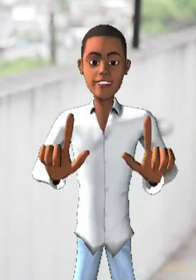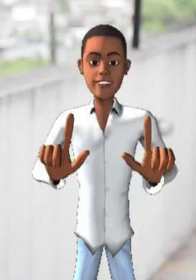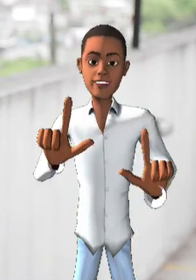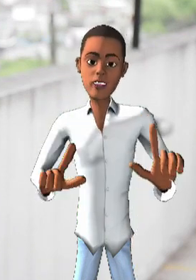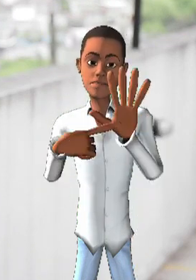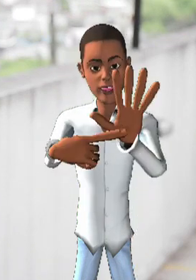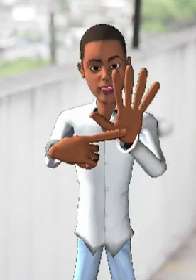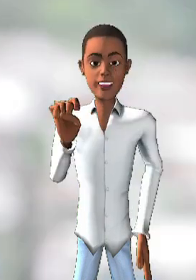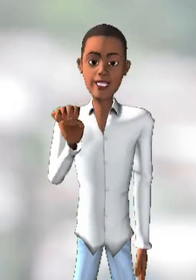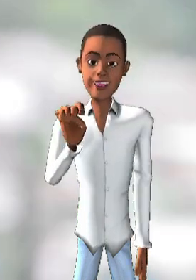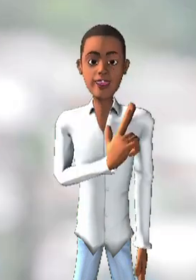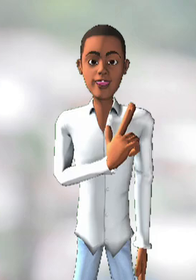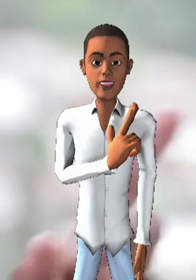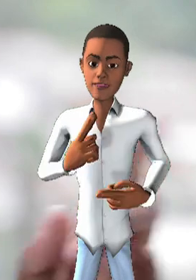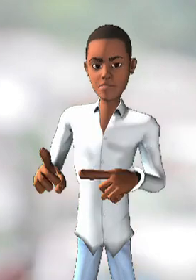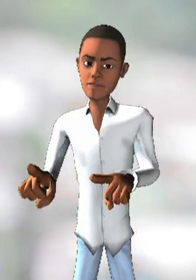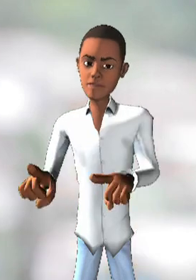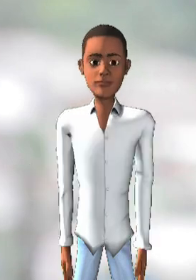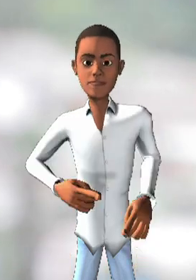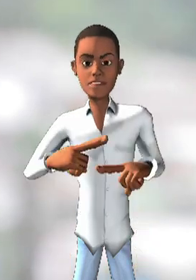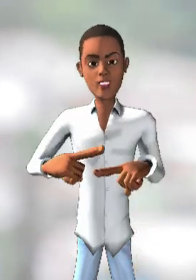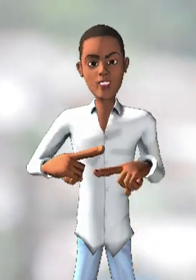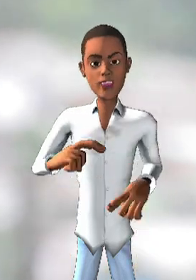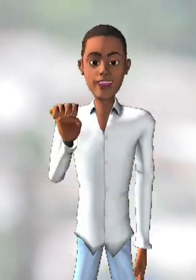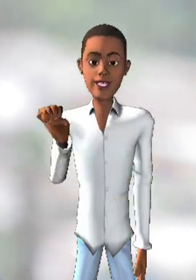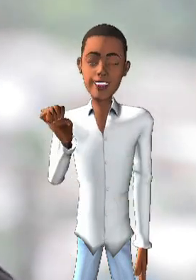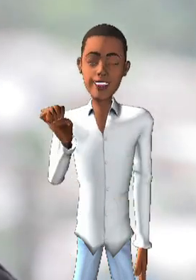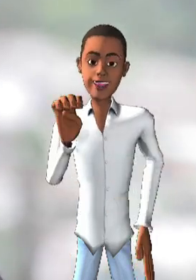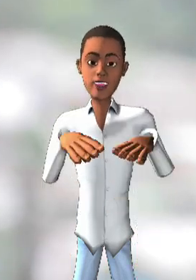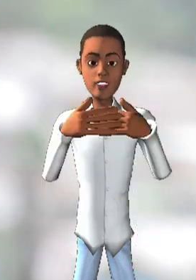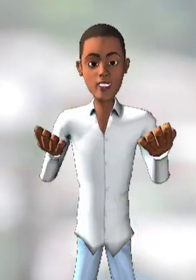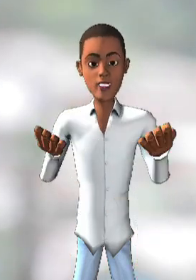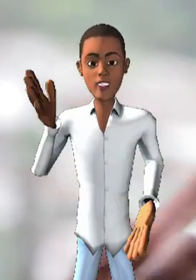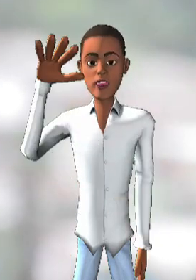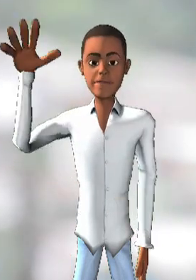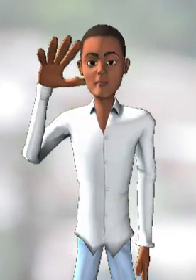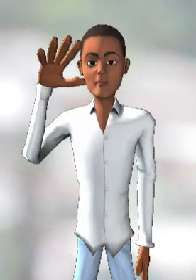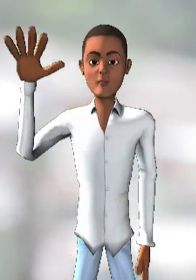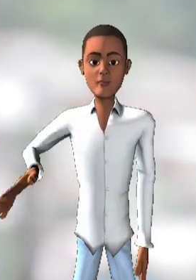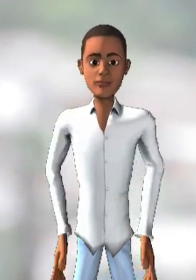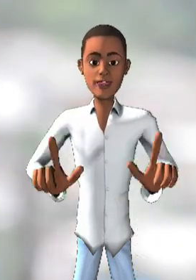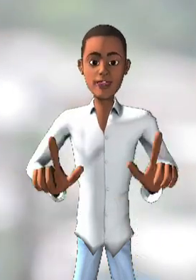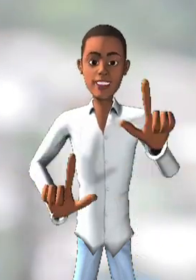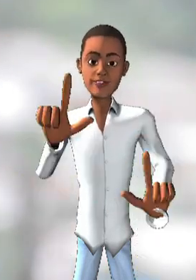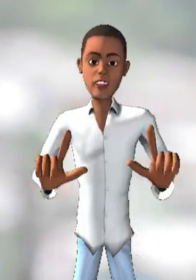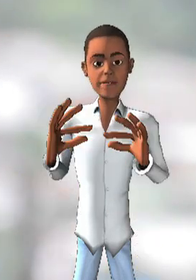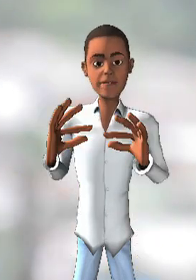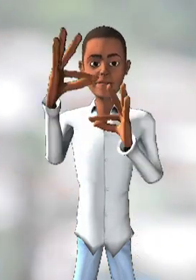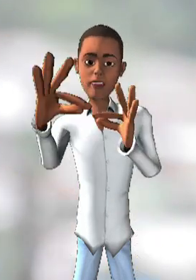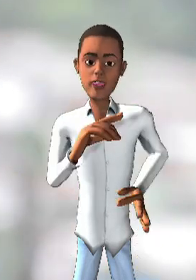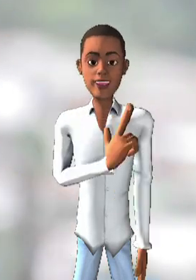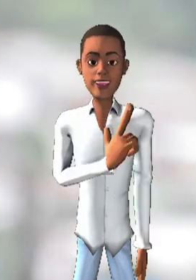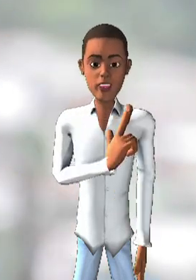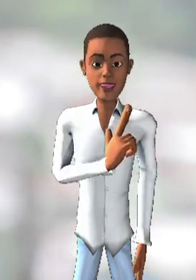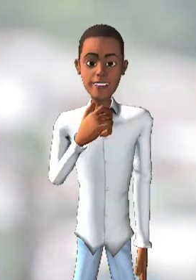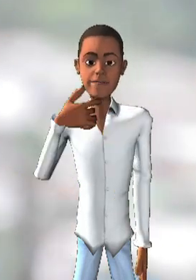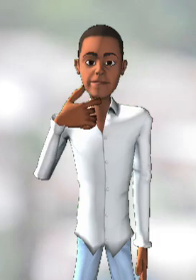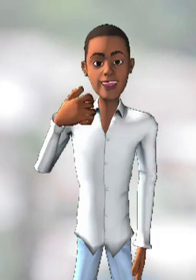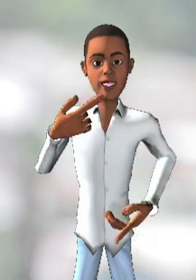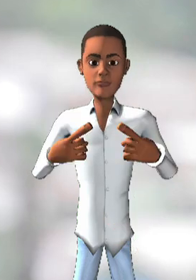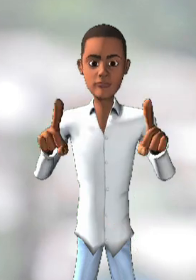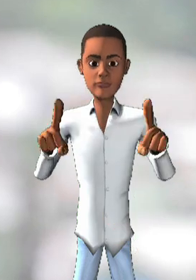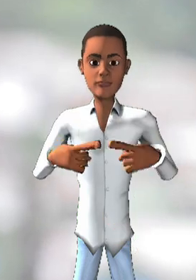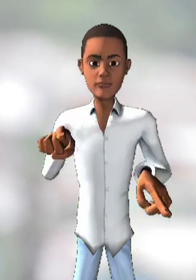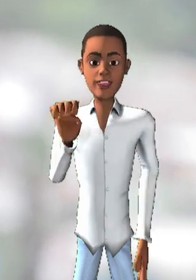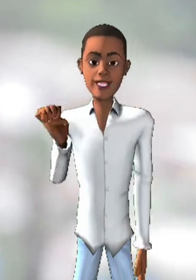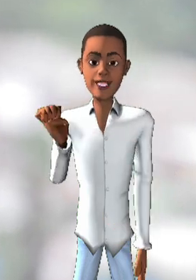alguém zoando gay que passa na TV, zoando um personagem gay, zoando, e você fala, cara, se eles estão zoando o que tá